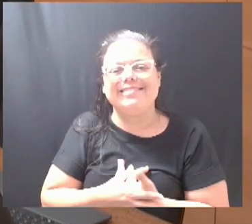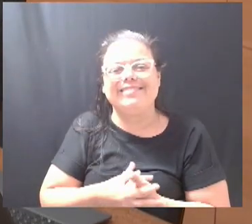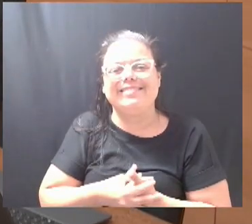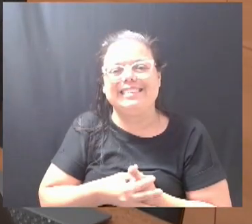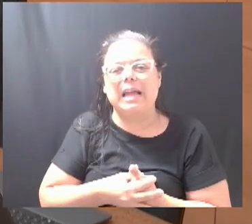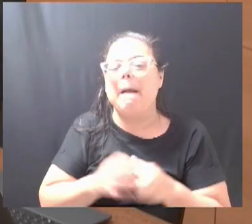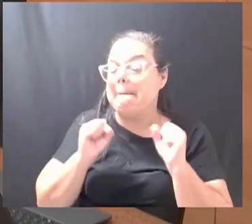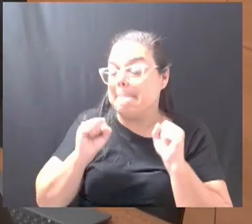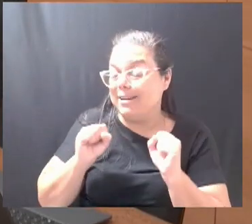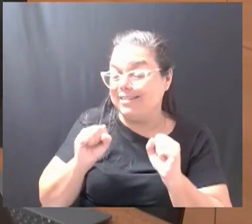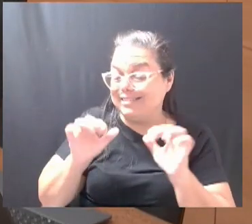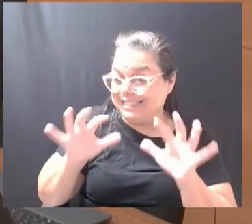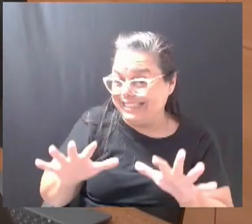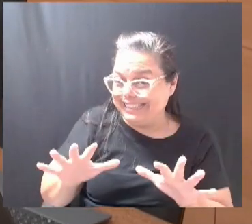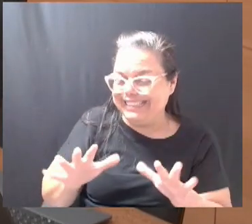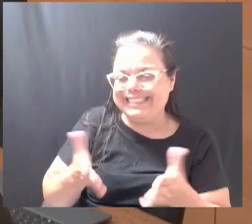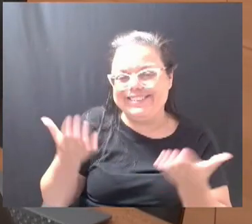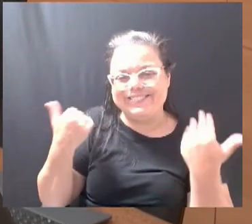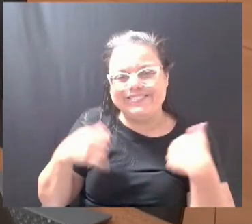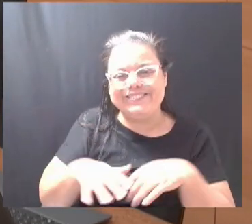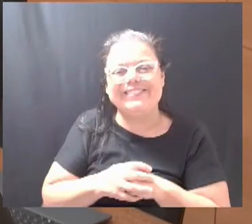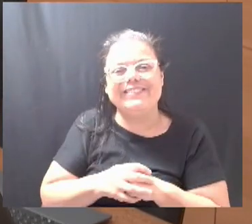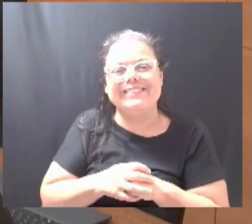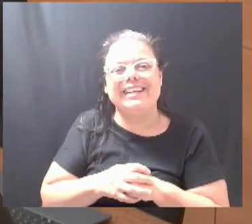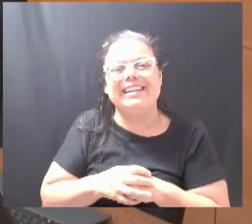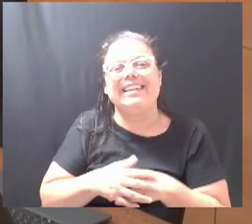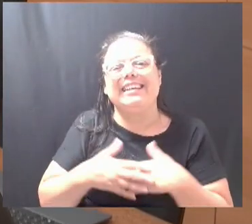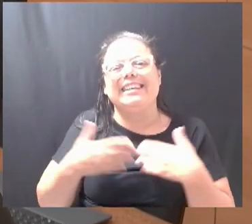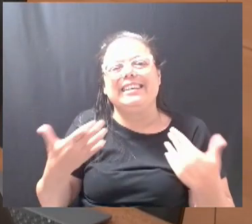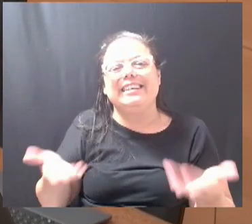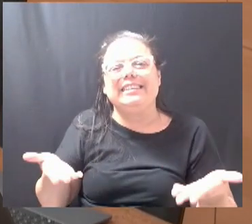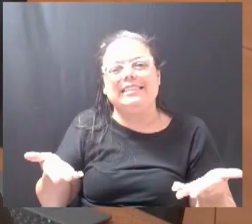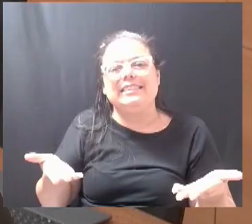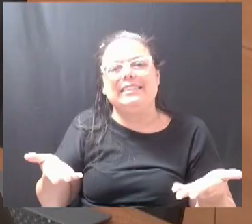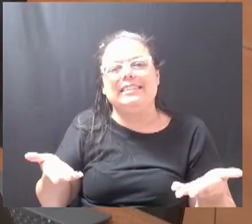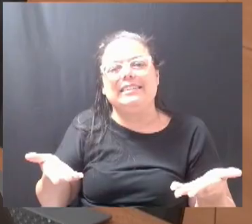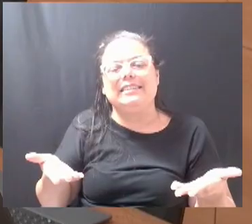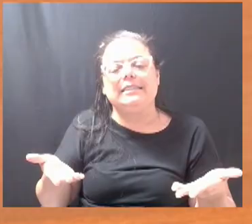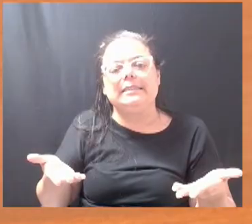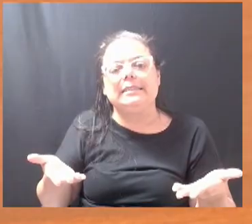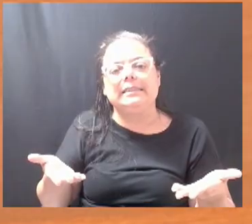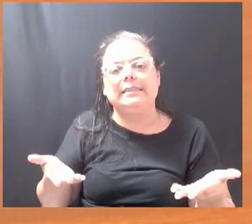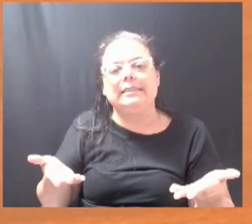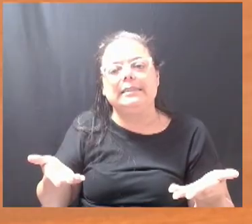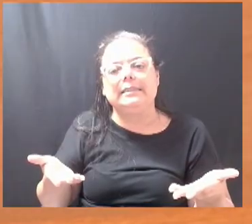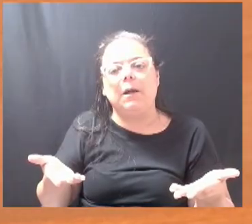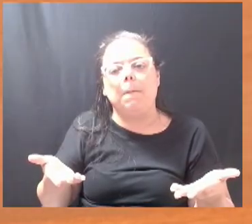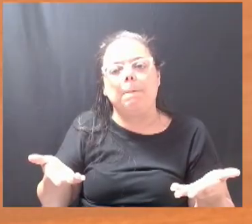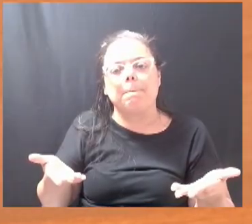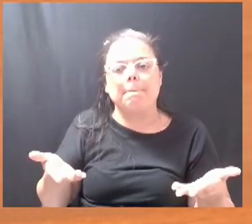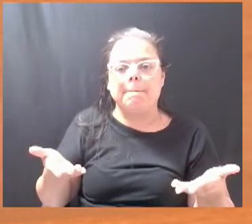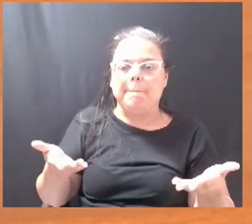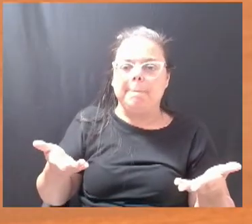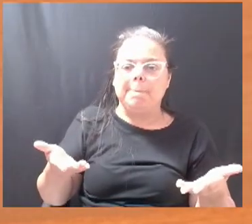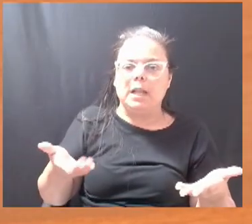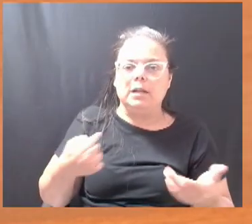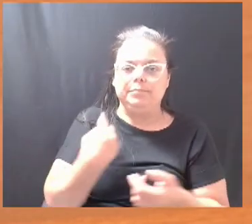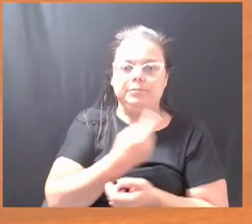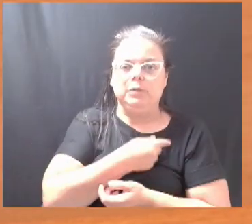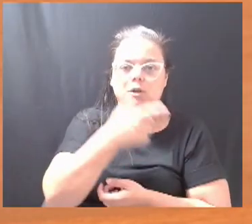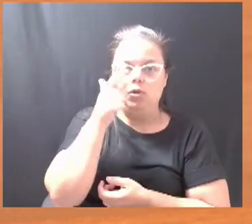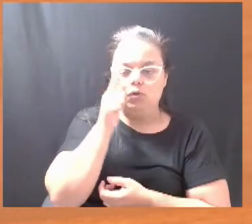Vamos lá? Pode ser? Então, assim que der, a gente já vê como organizar